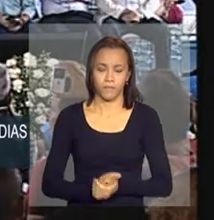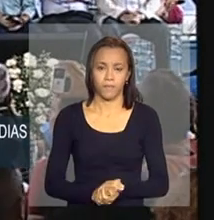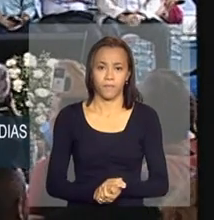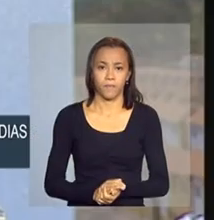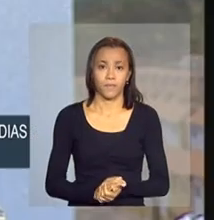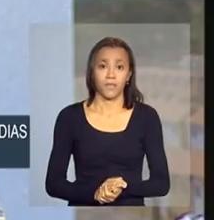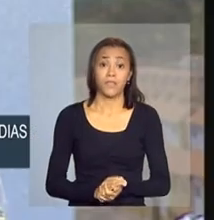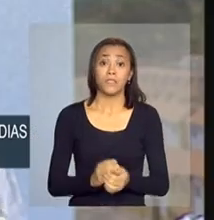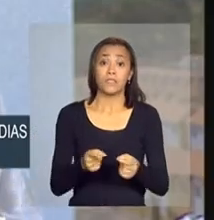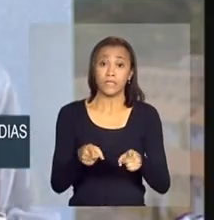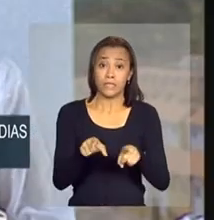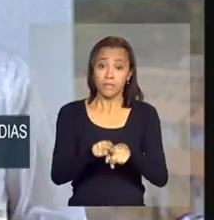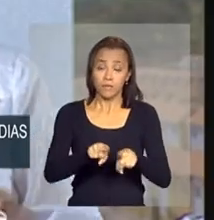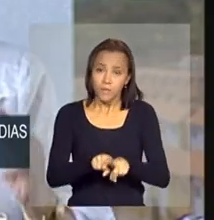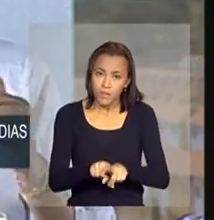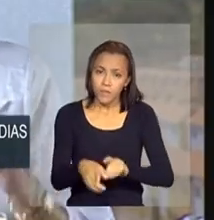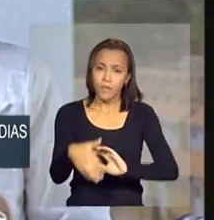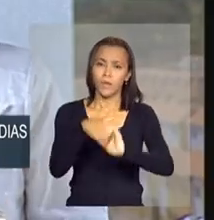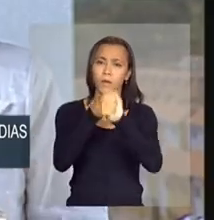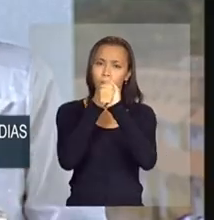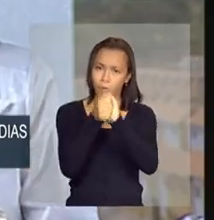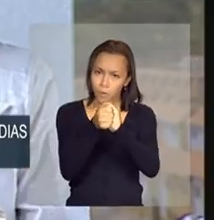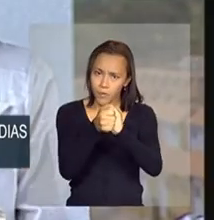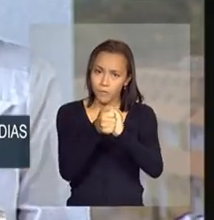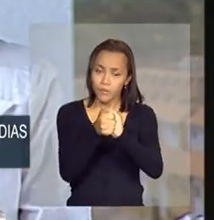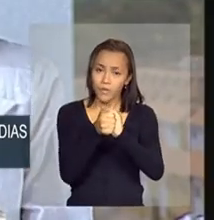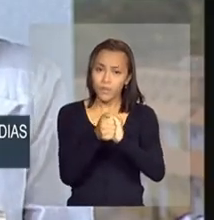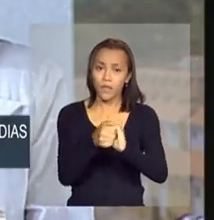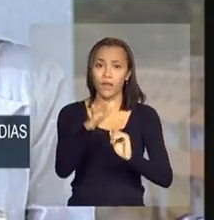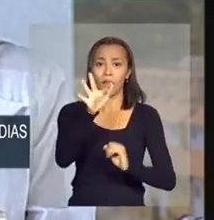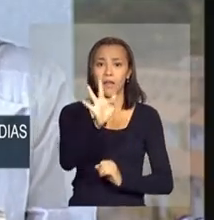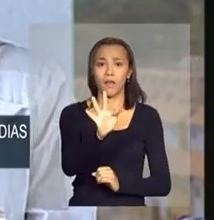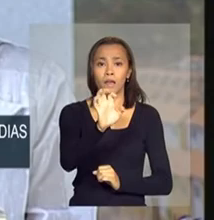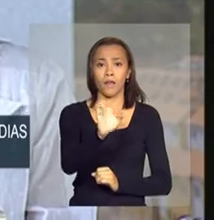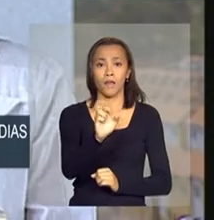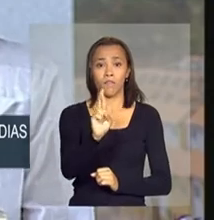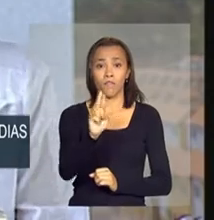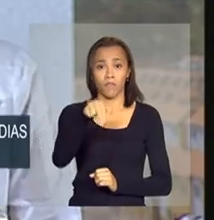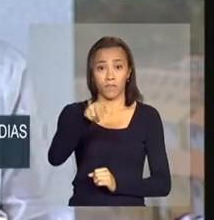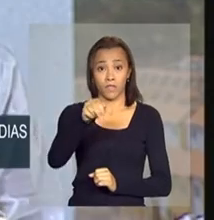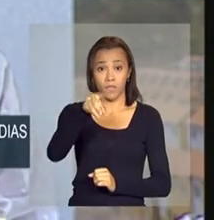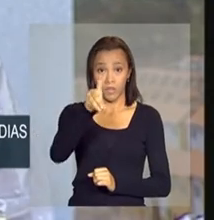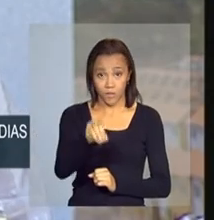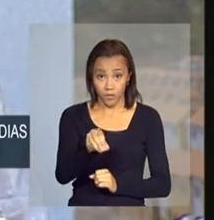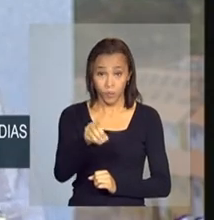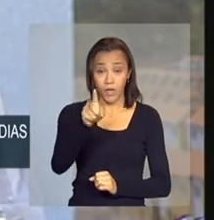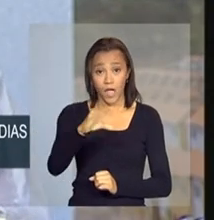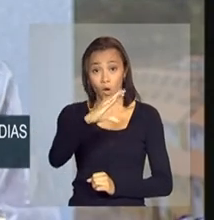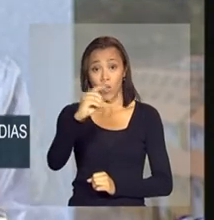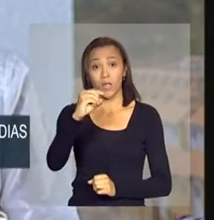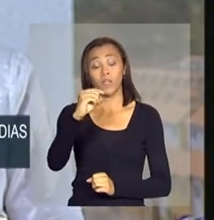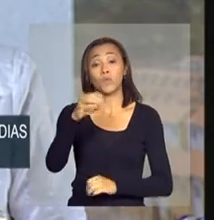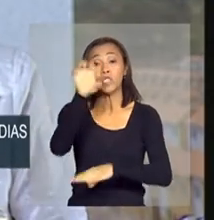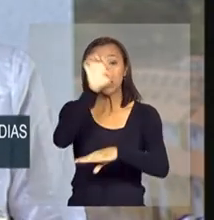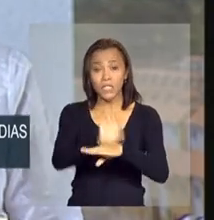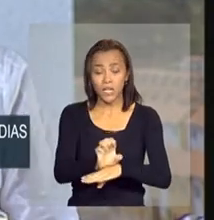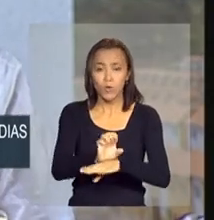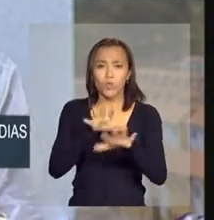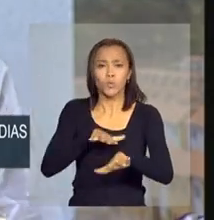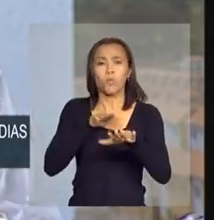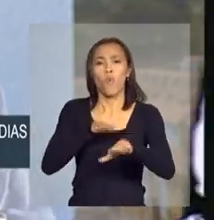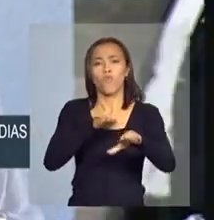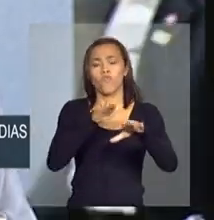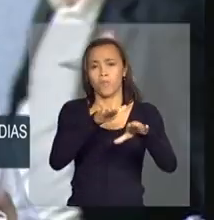e ao cumprimentar também o Fernando Santiago coordenador Estadual do movimento